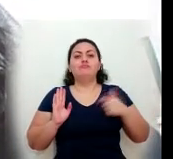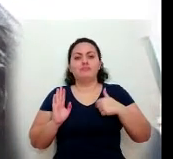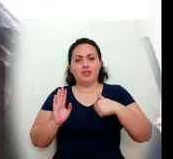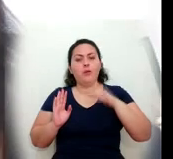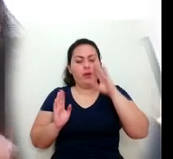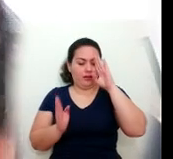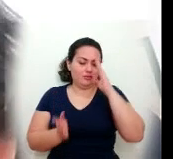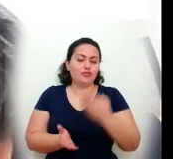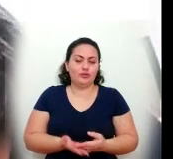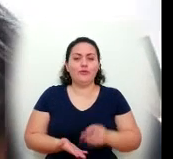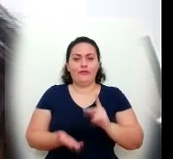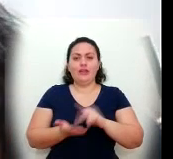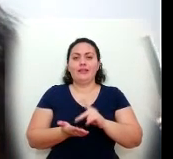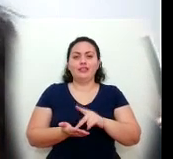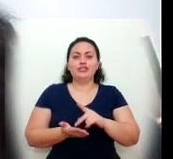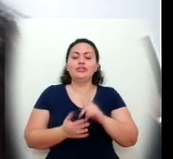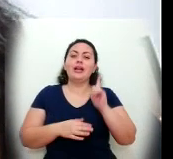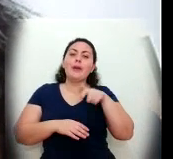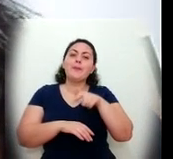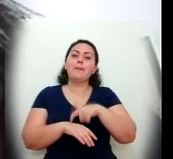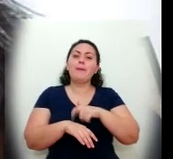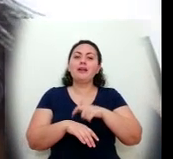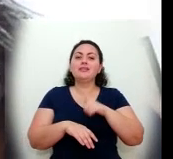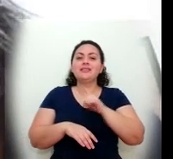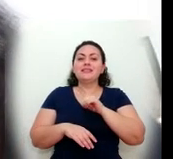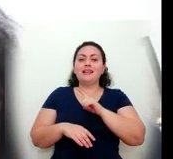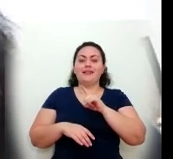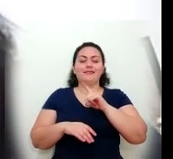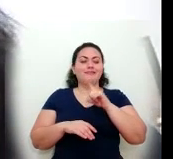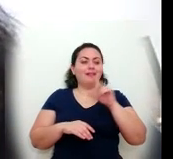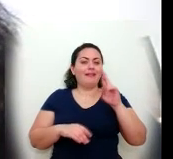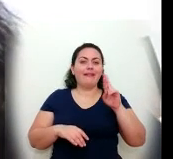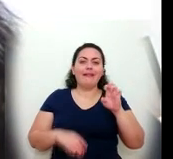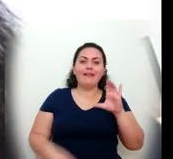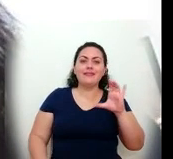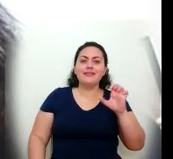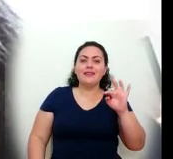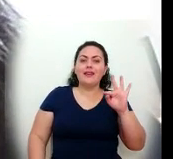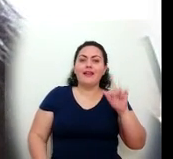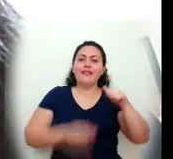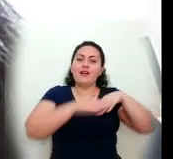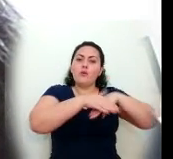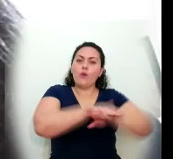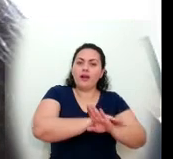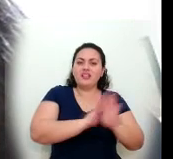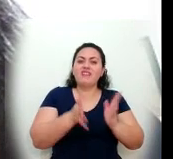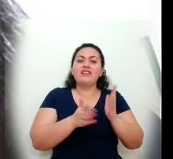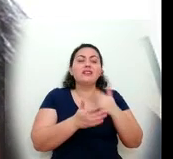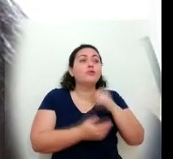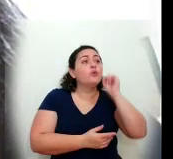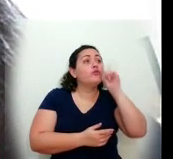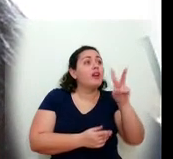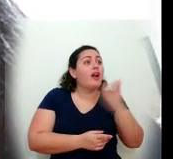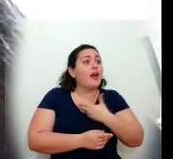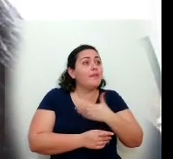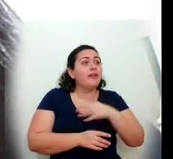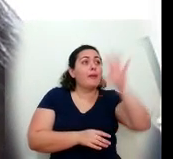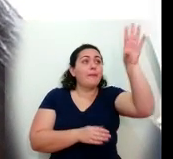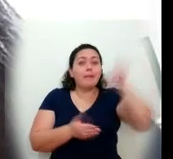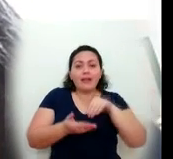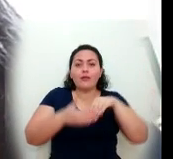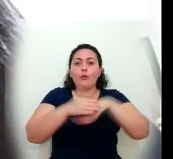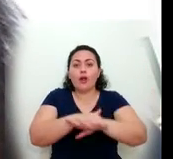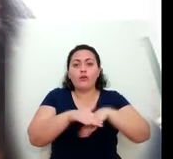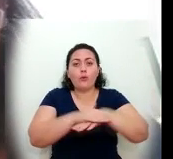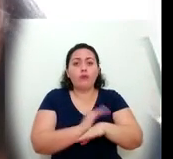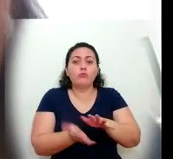fase. Eu realmente aposto bastante nisso, assim, acho que é a hora daquelas receitas que ficam guardadas, que a gente vai colecionando às vezes, né, que viu de